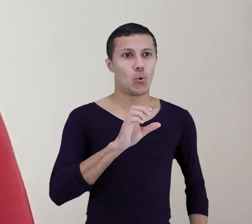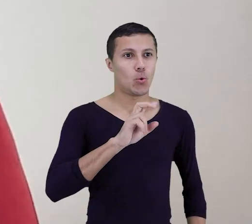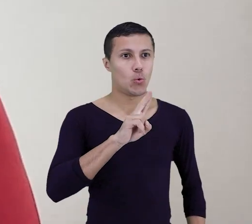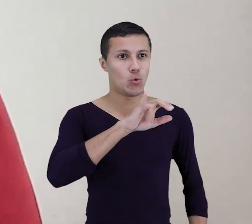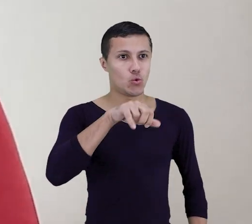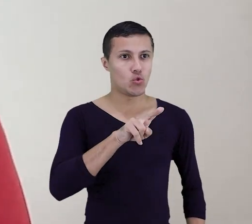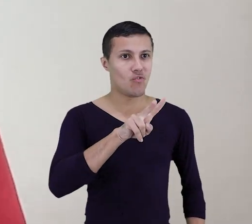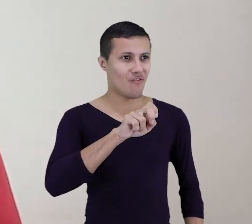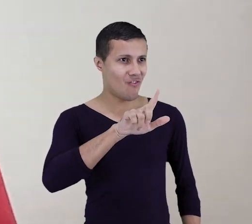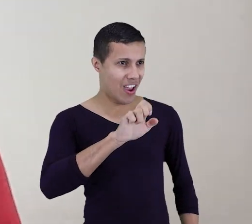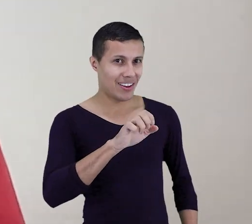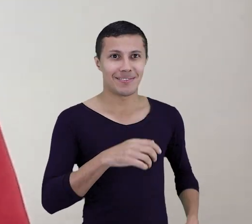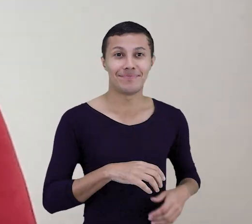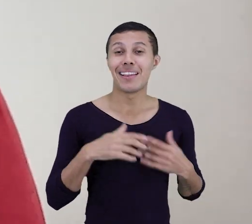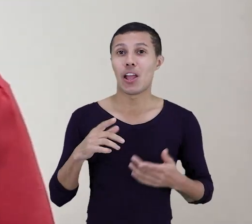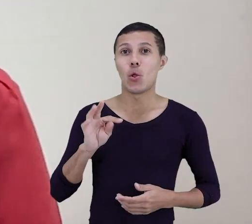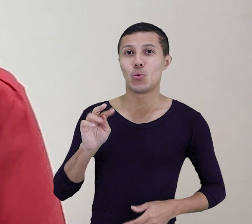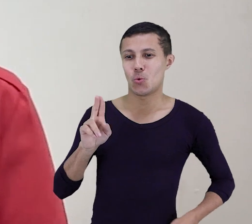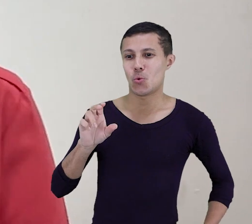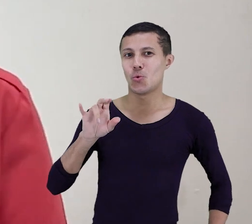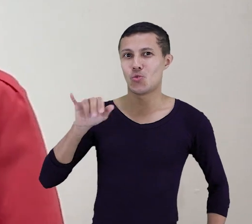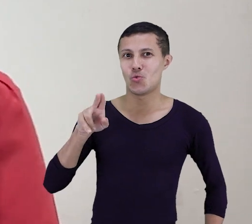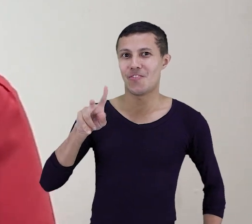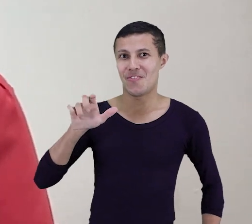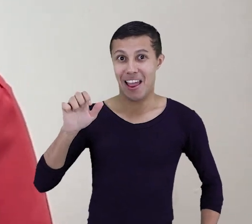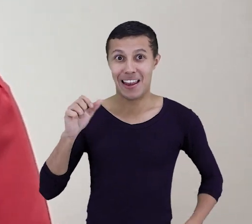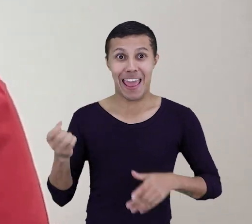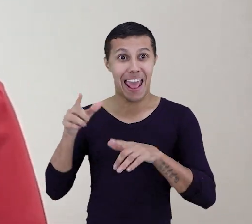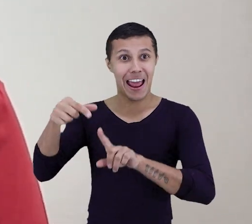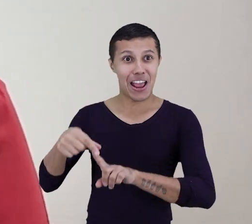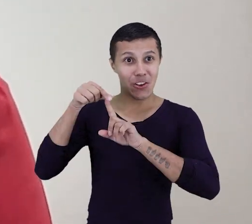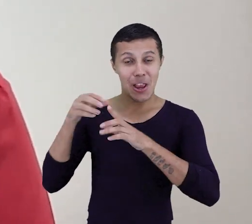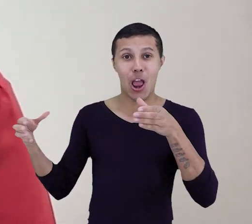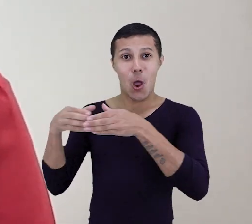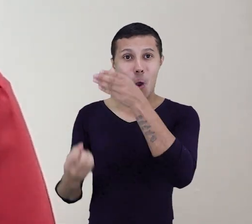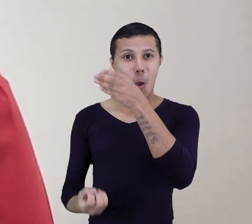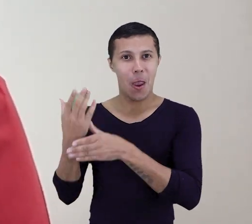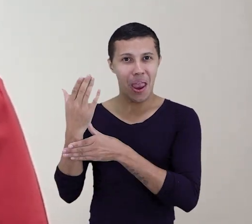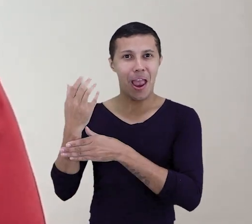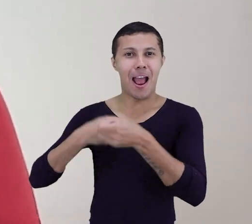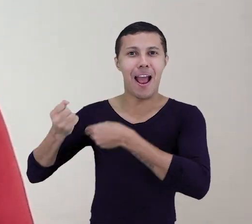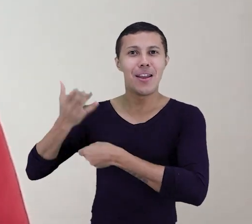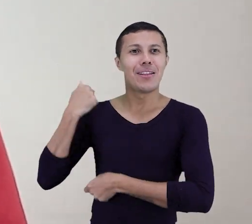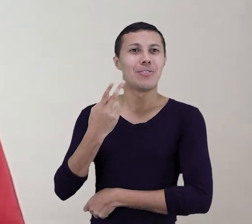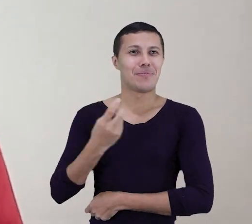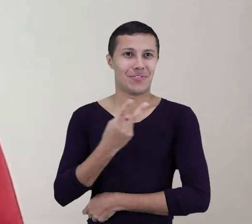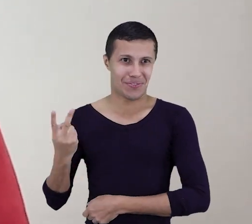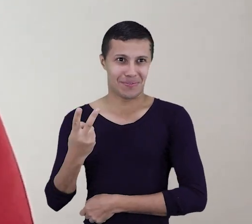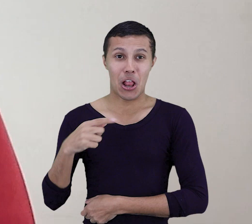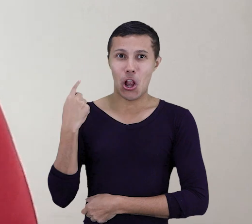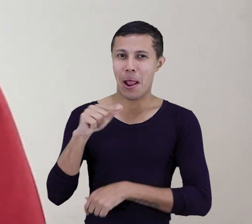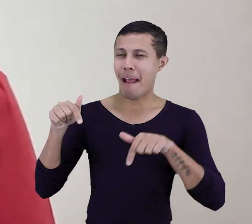é isso? Exatamente, Tucuju Valley é a nossa comunidade, inclusive ela foi eleita comunidade revelação em 2022, então